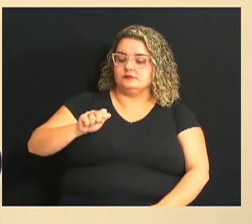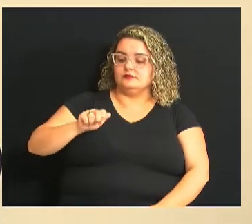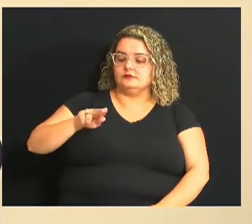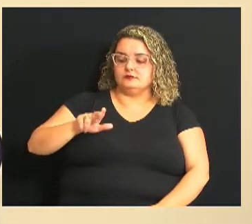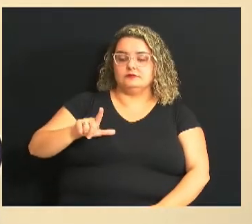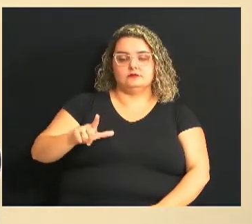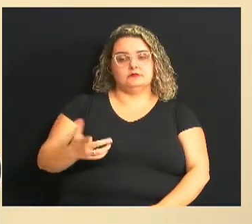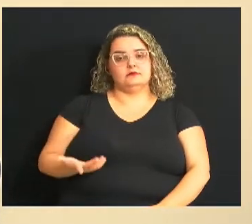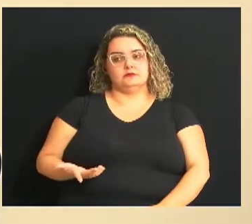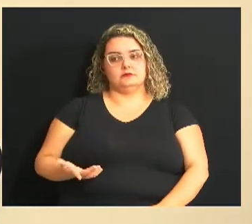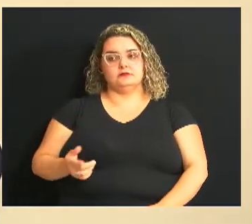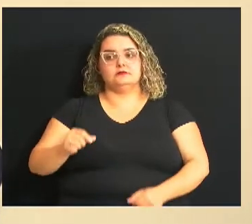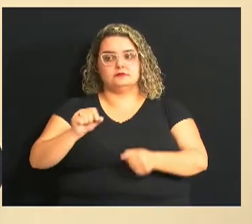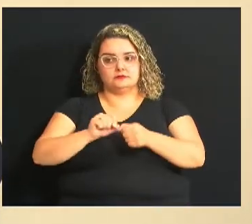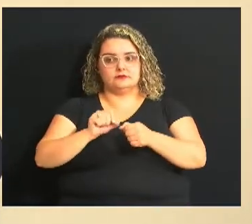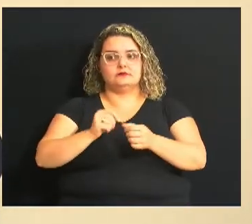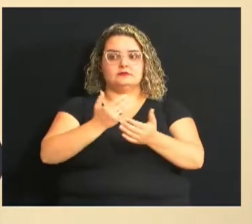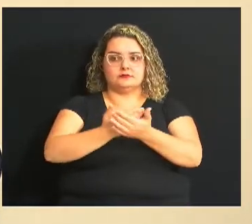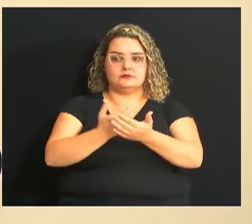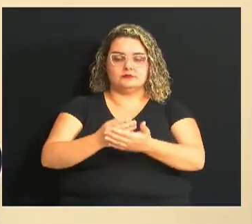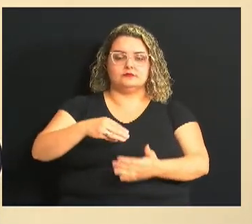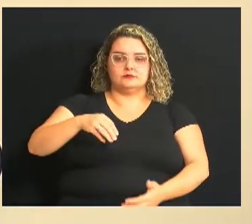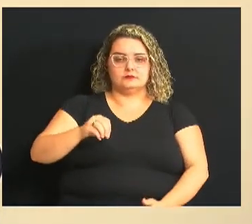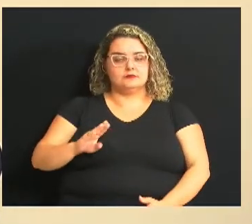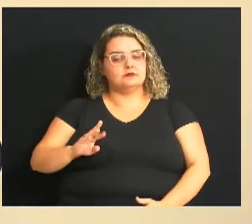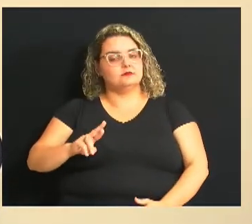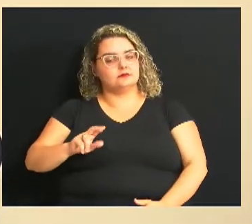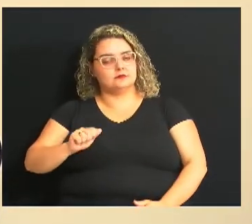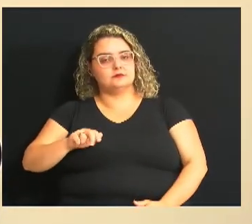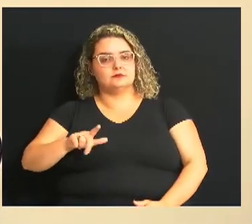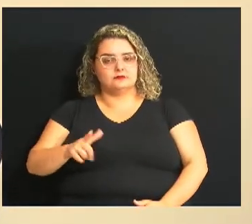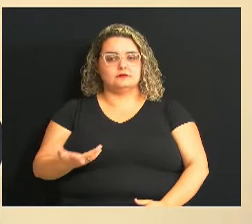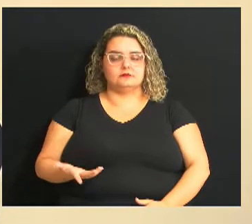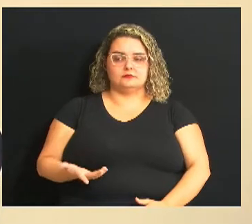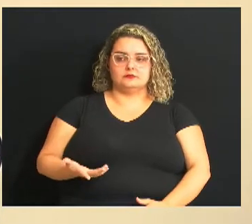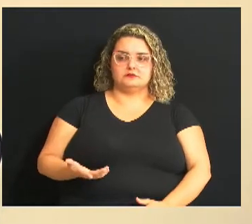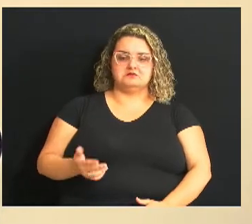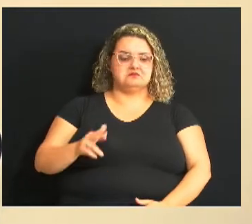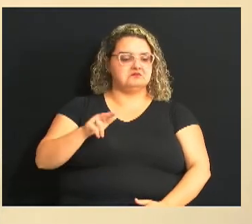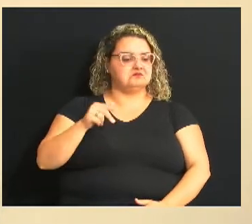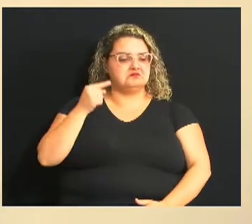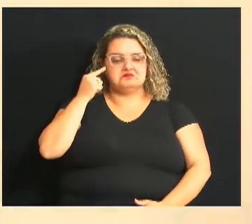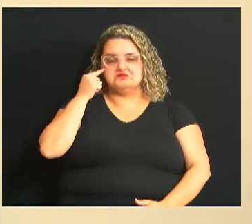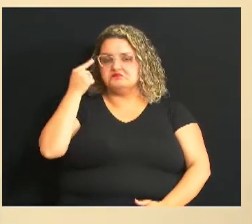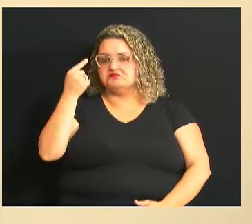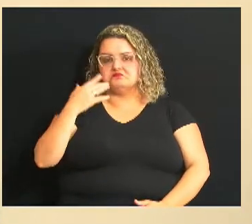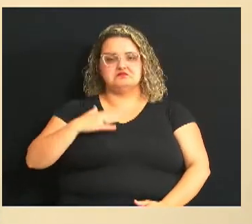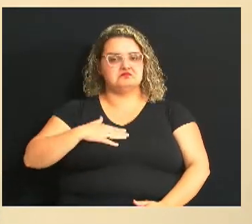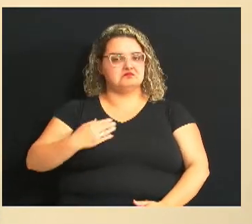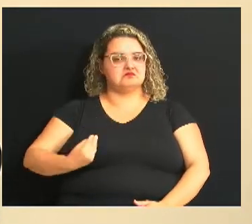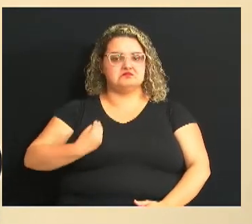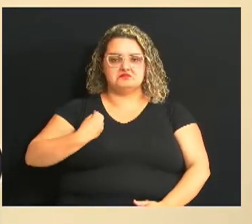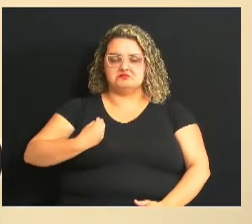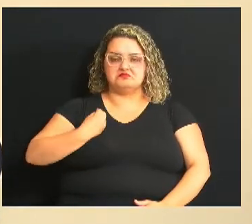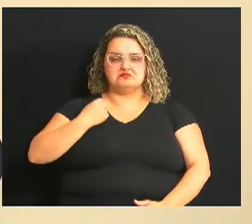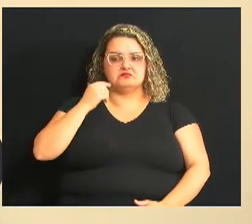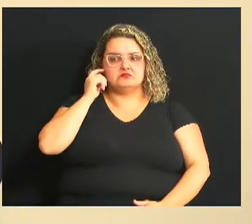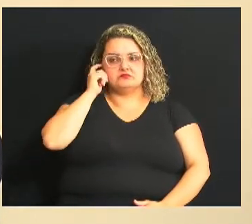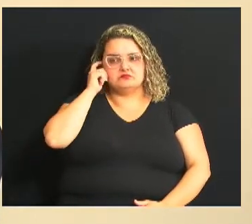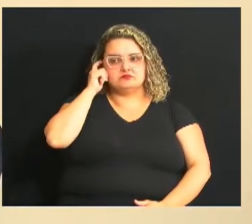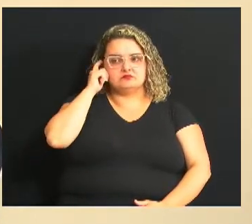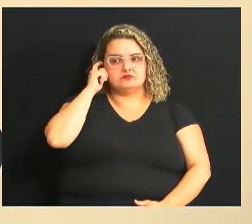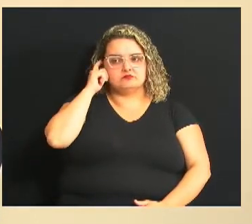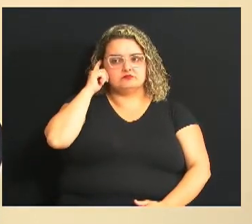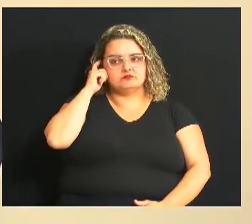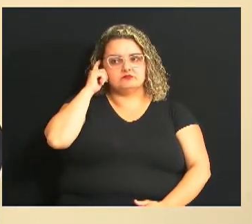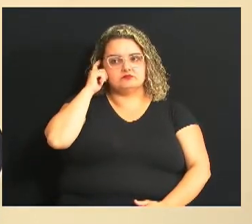Mobral, estudei Mobral, e nunca imaginei na minha vida que fosse